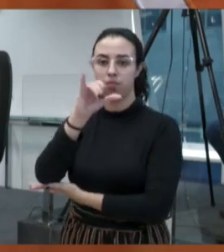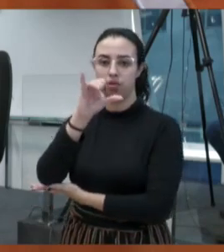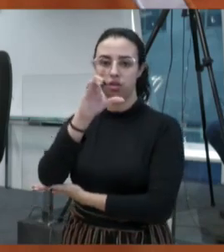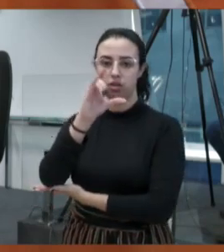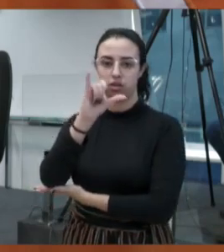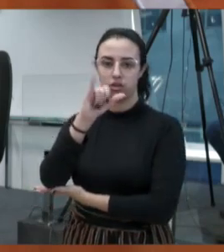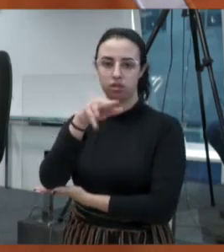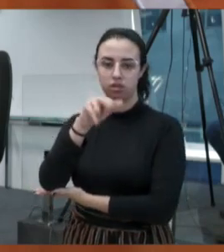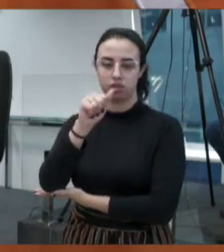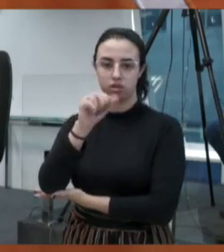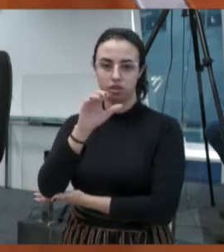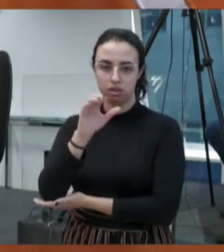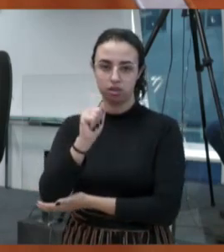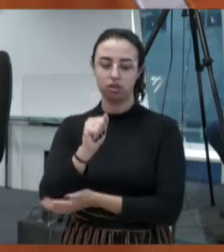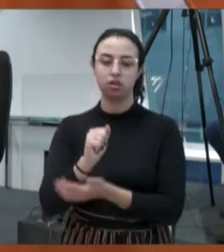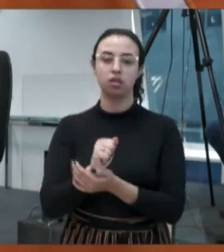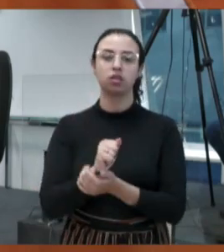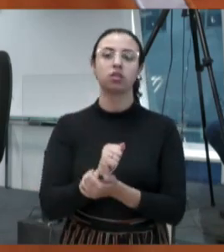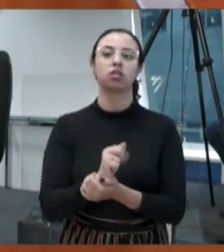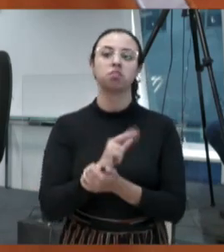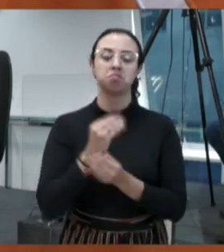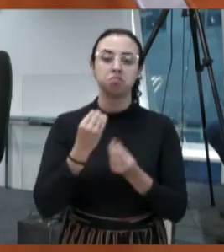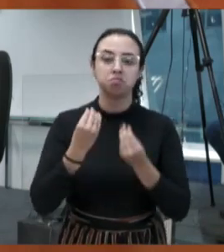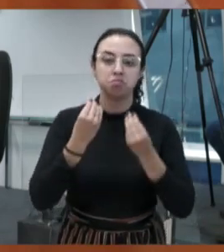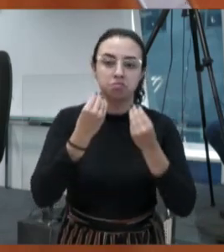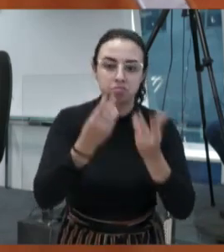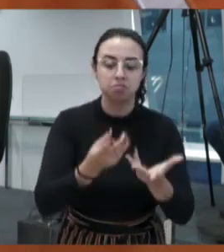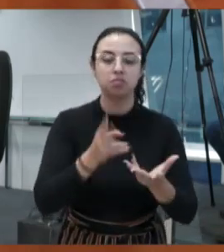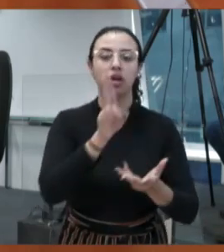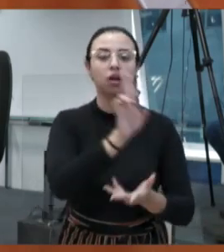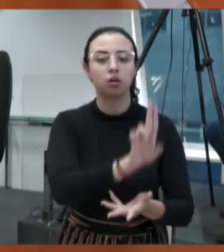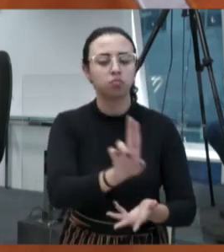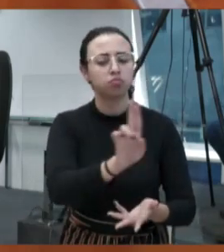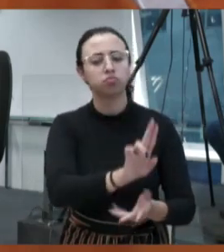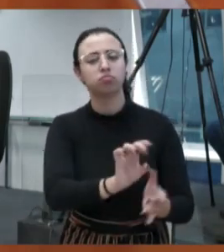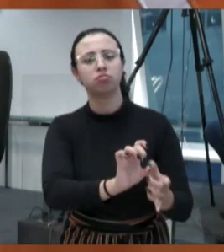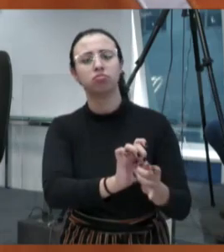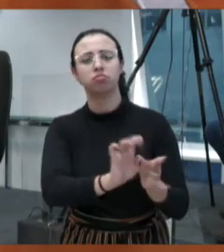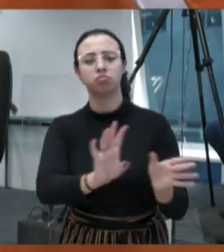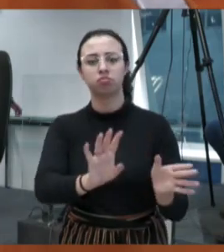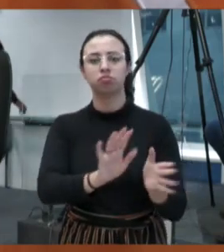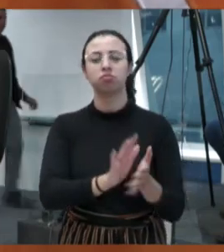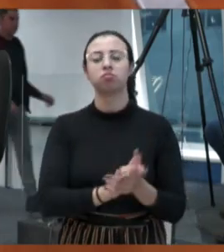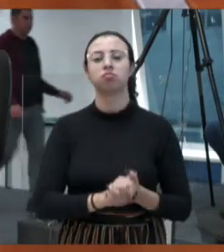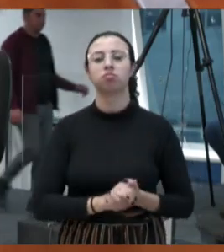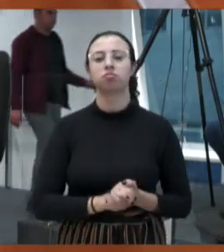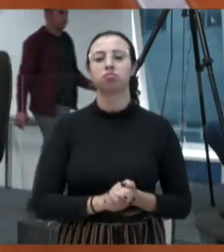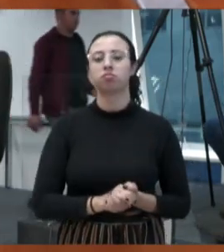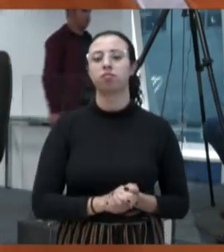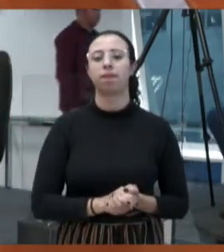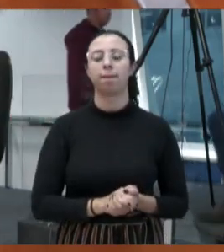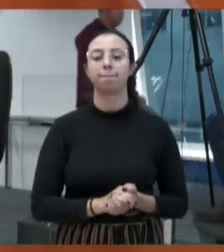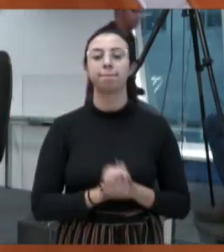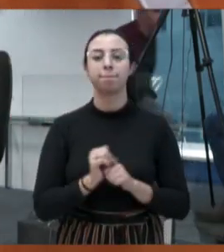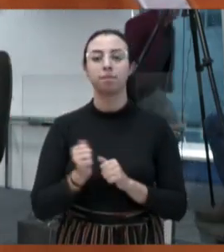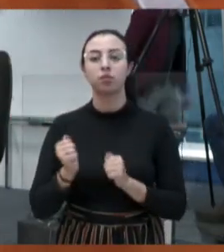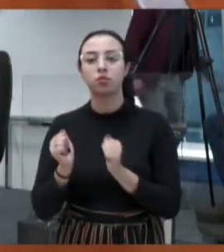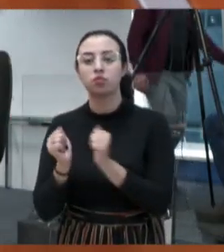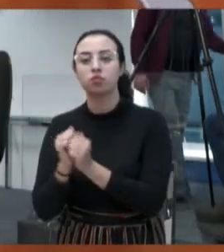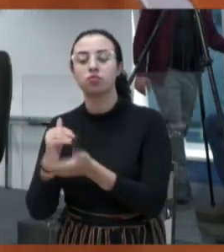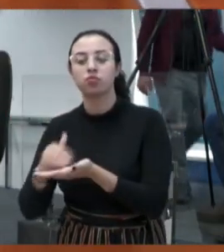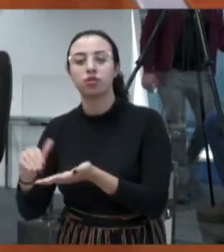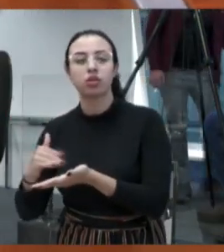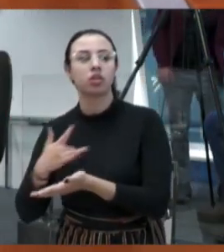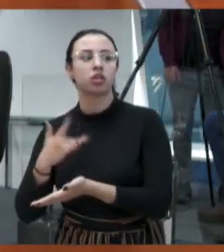Então, estamos esperando só a licitação e ser comprado esse aparelho para que nós possamos lá junto com o secretário de saúde entregar esses